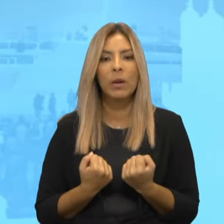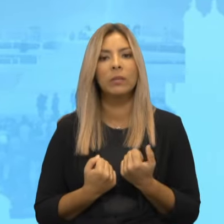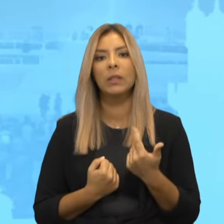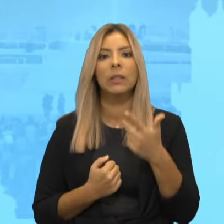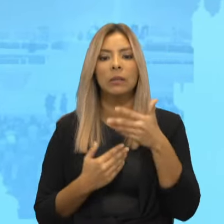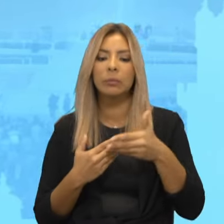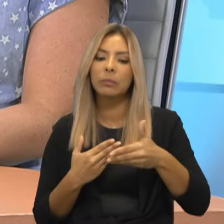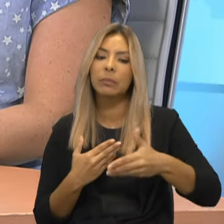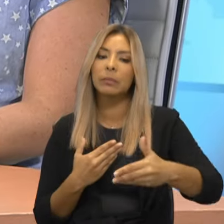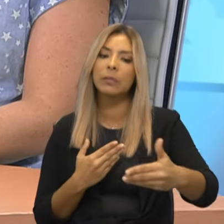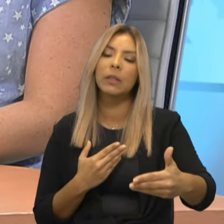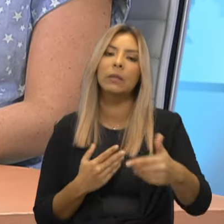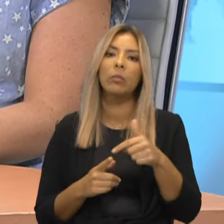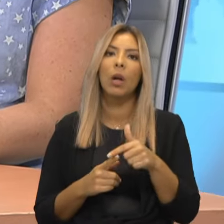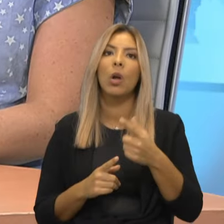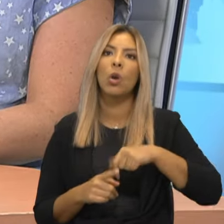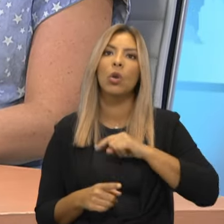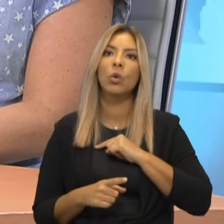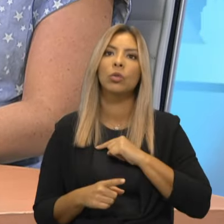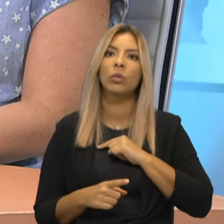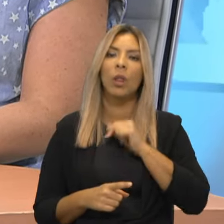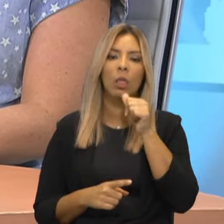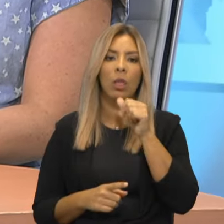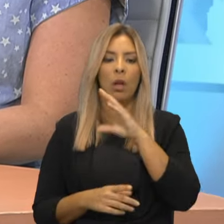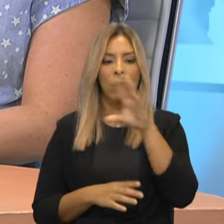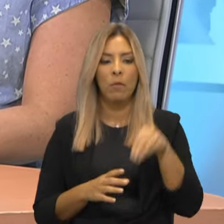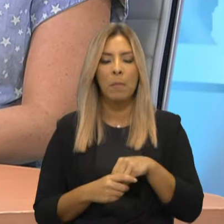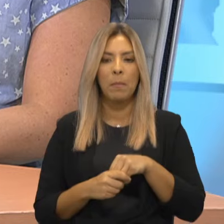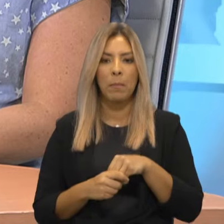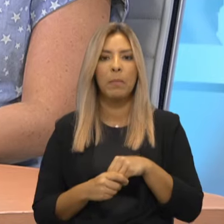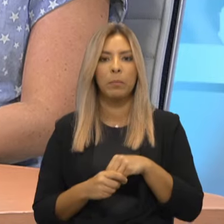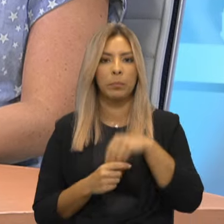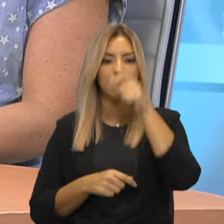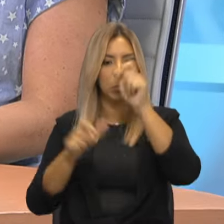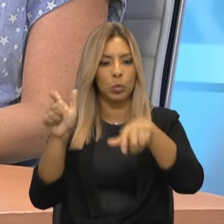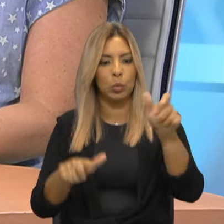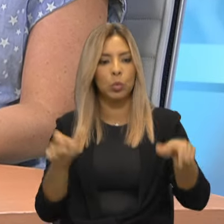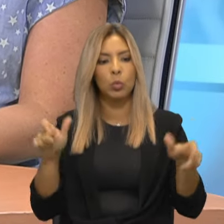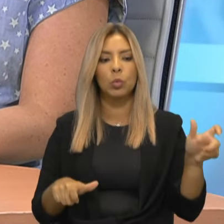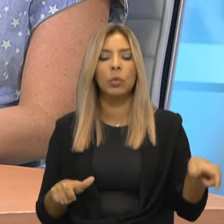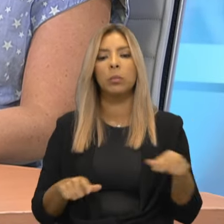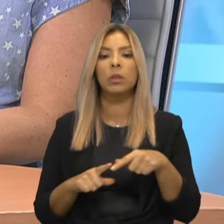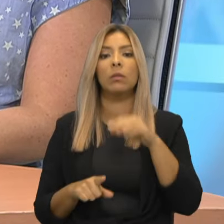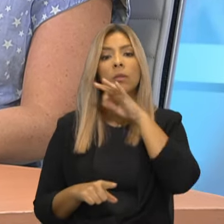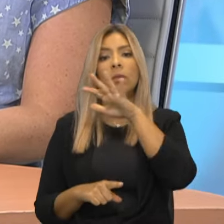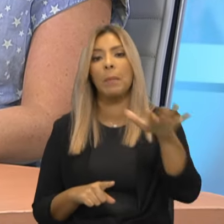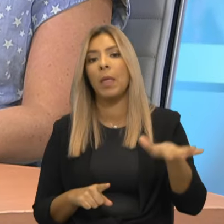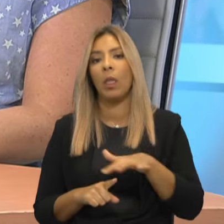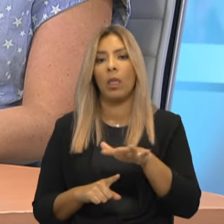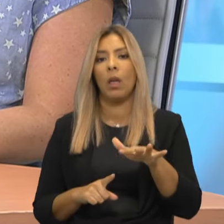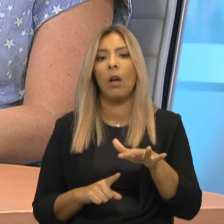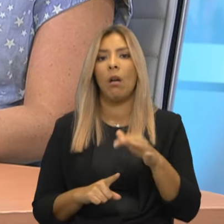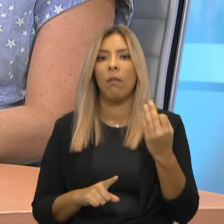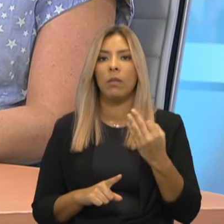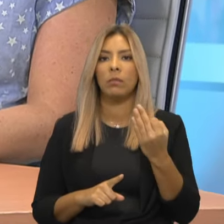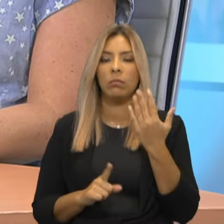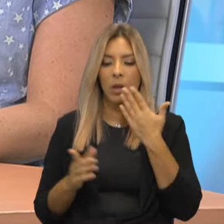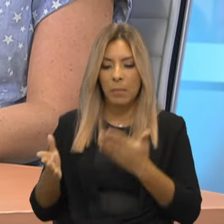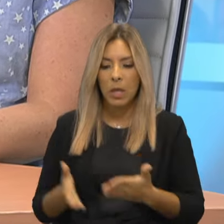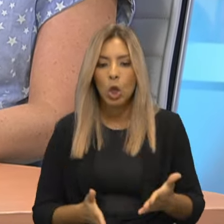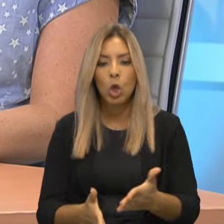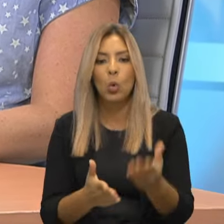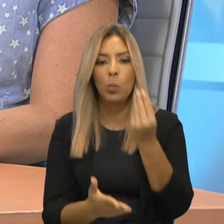é? Estamos numa dinâmica de envolvimento da pessoa e portanto, a família faz parte deste caminho da pessoa.